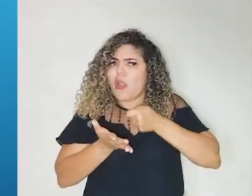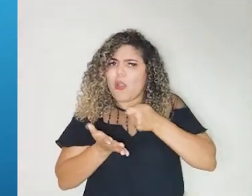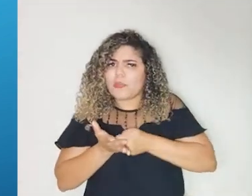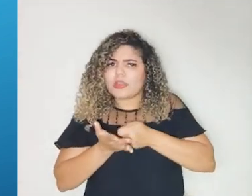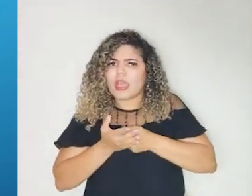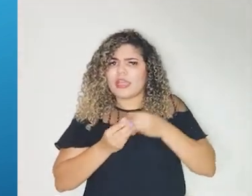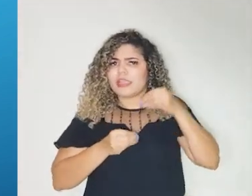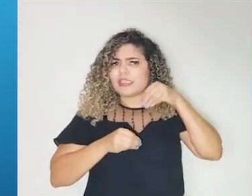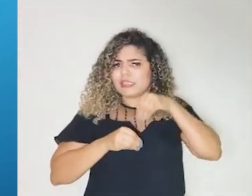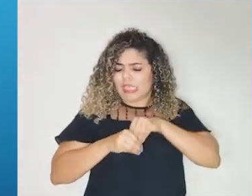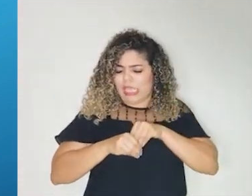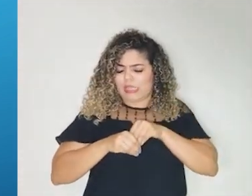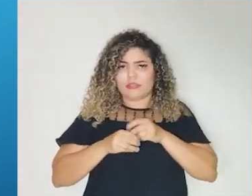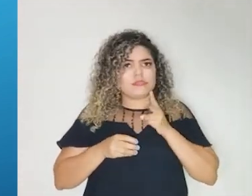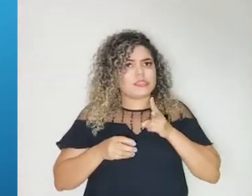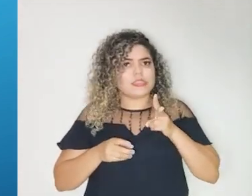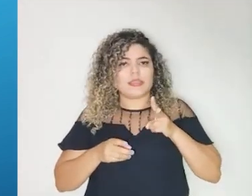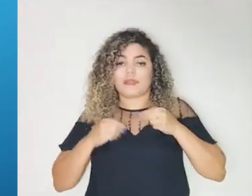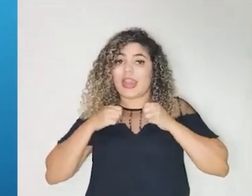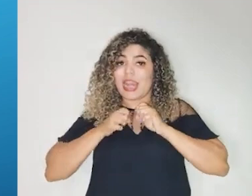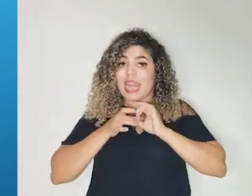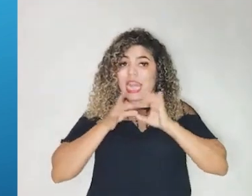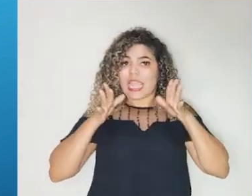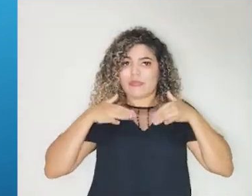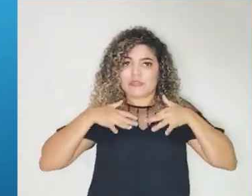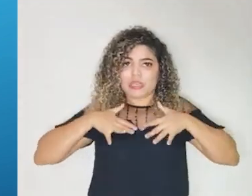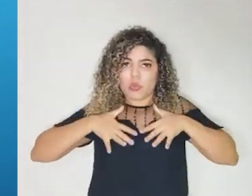obrigatoriamente dentro de vasos o tempo todo.